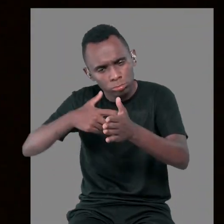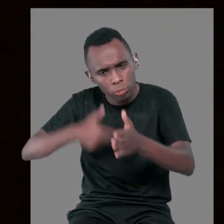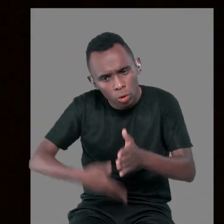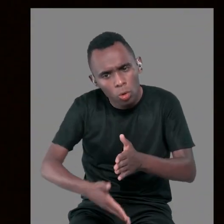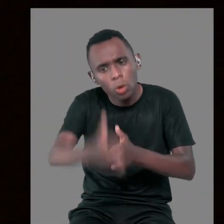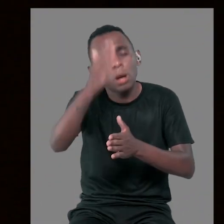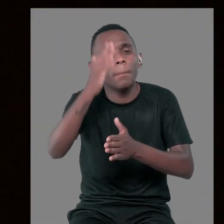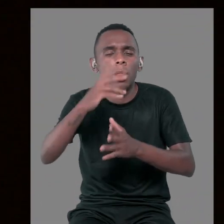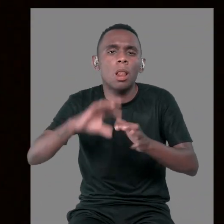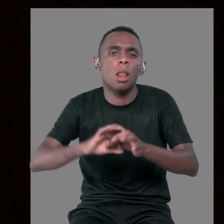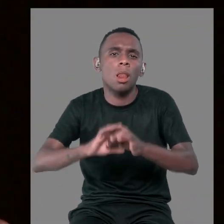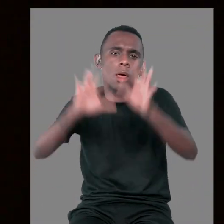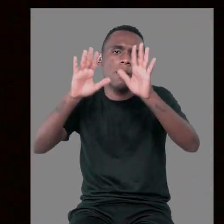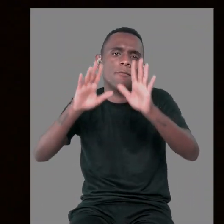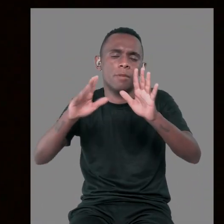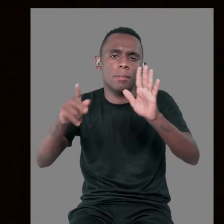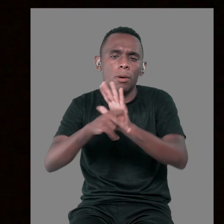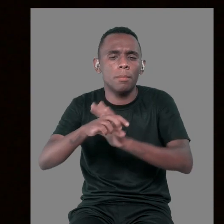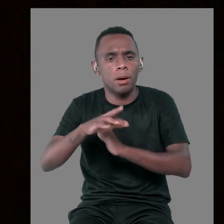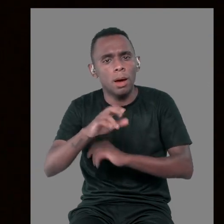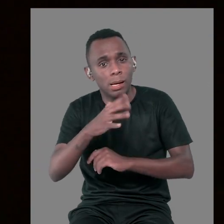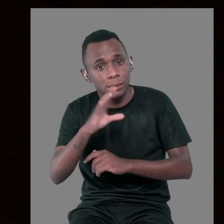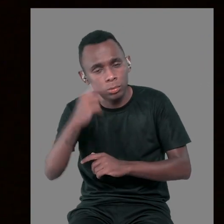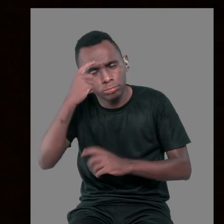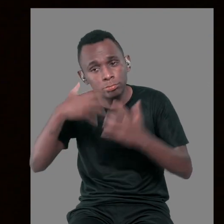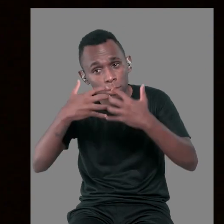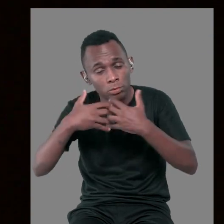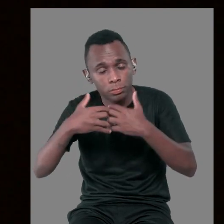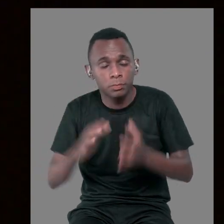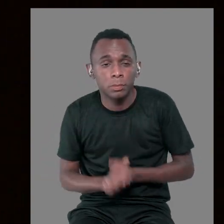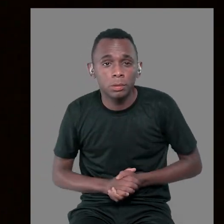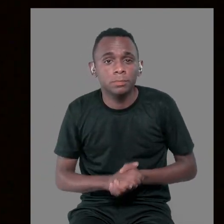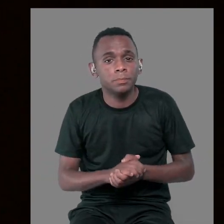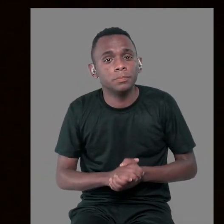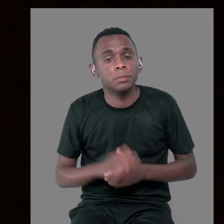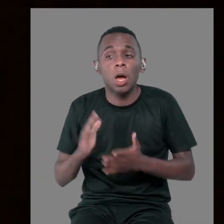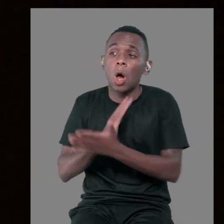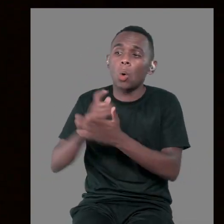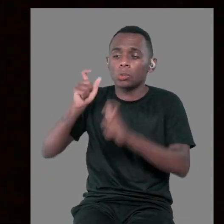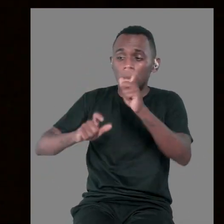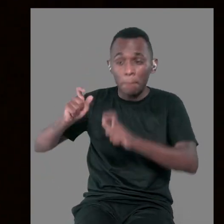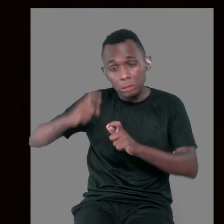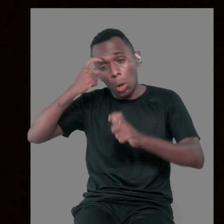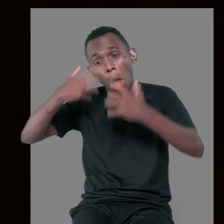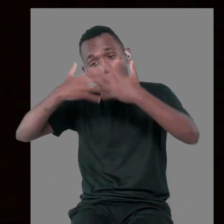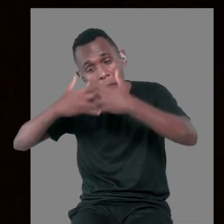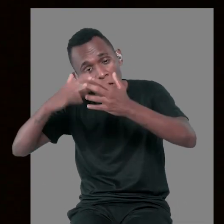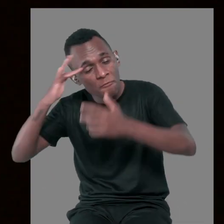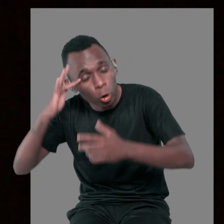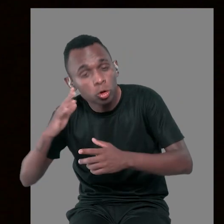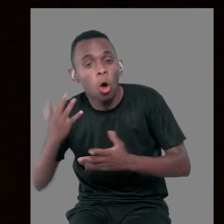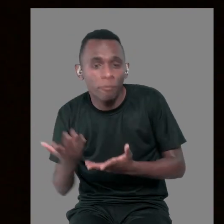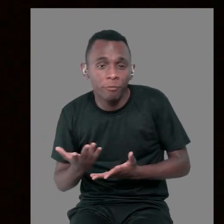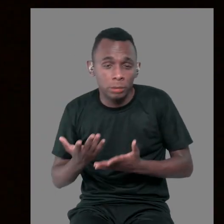direção à razão. Um pouco do Fukuyama e de outros pensadores, digamos assim, do efeito do pensamento deles, é